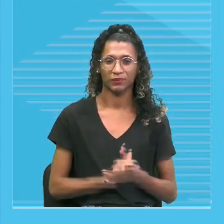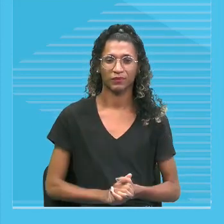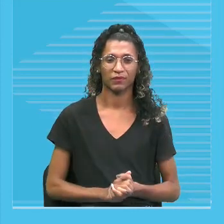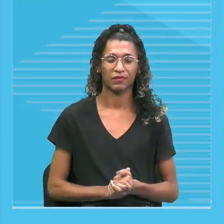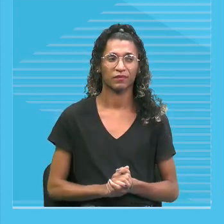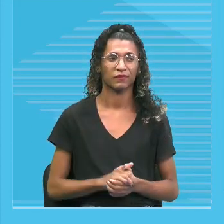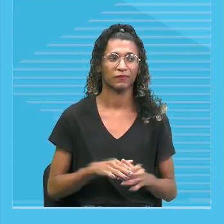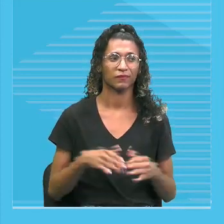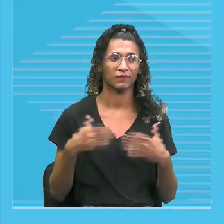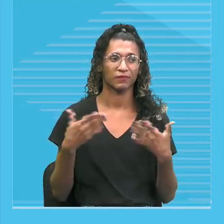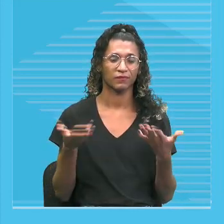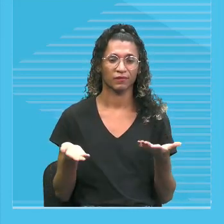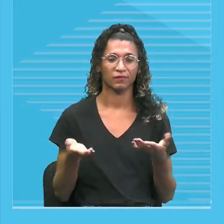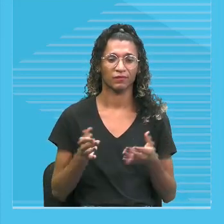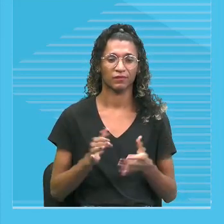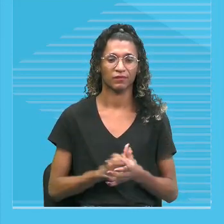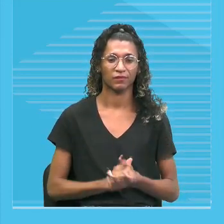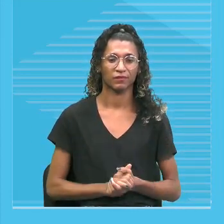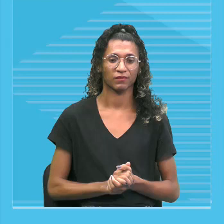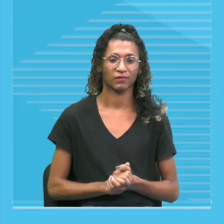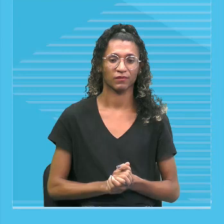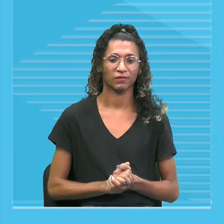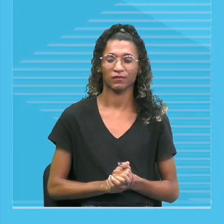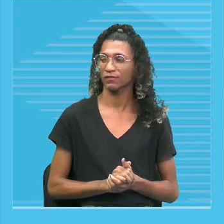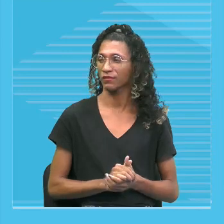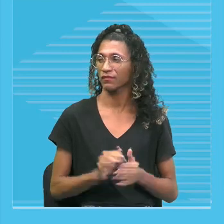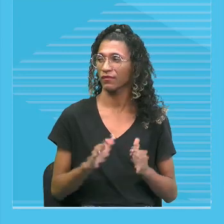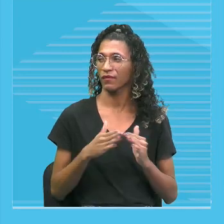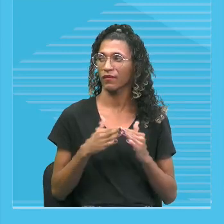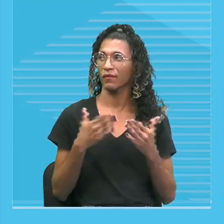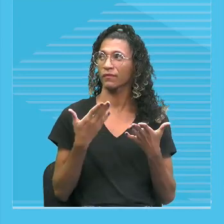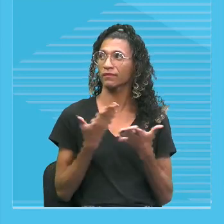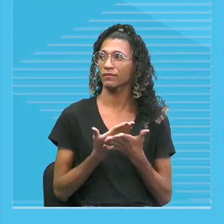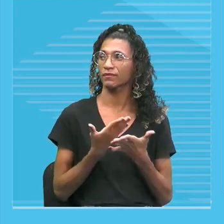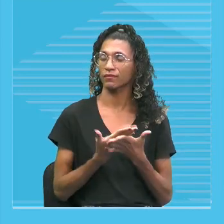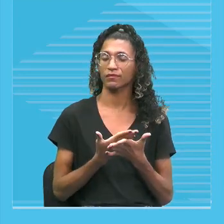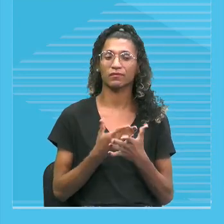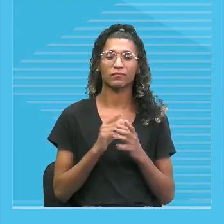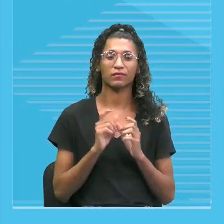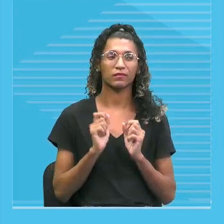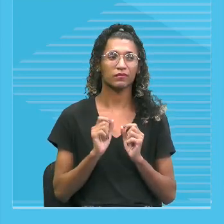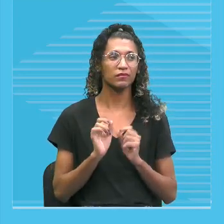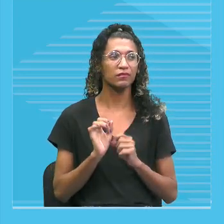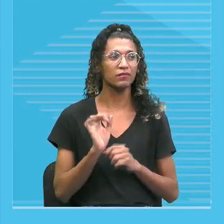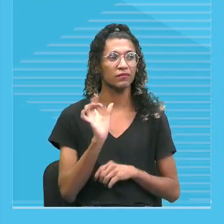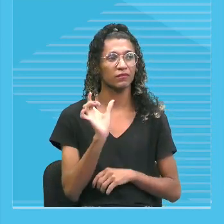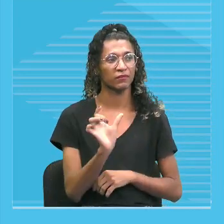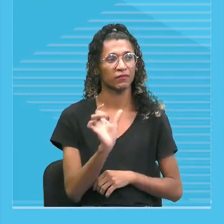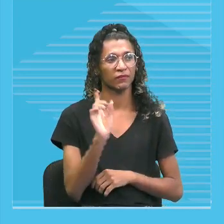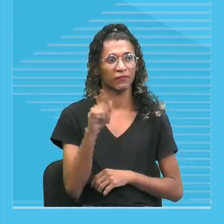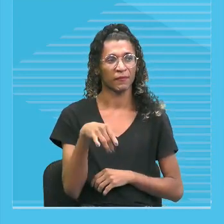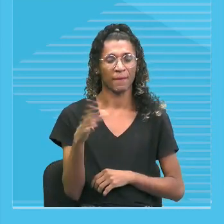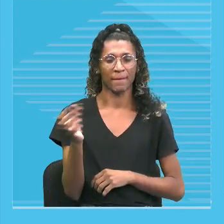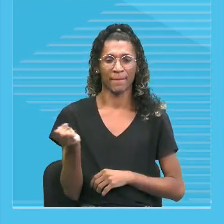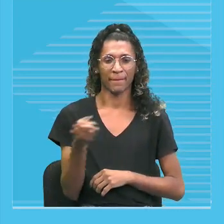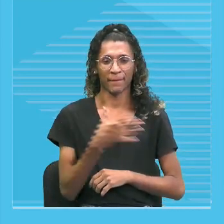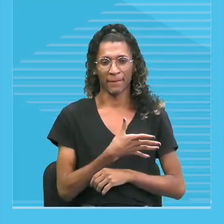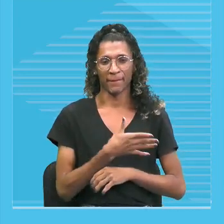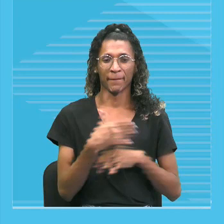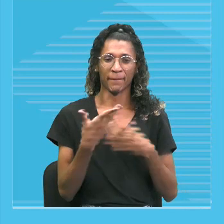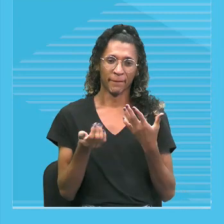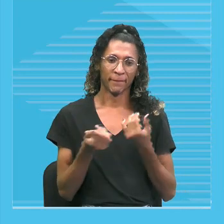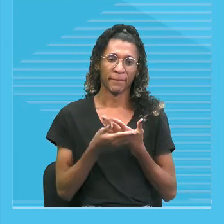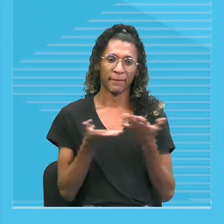então ela escolheu a palavra é nova provavelmente para